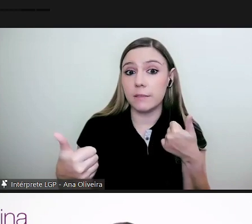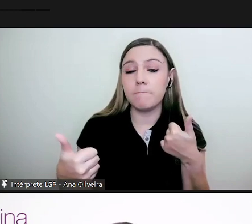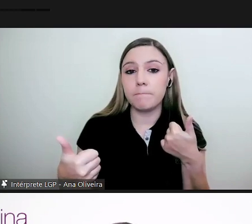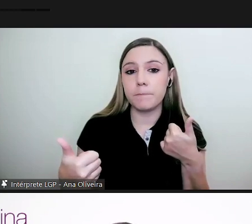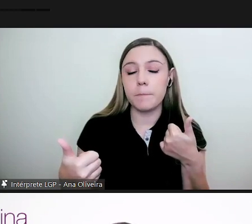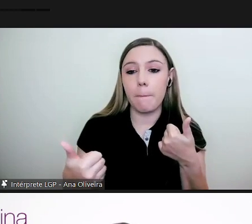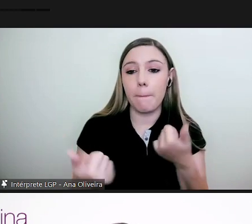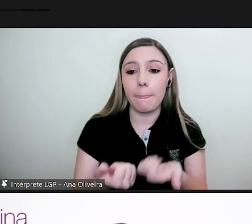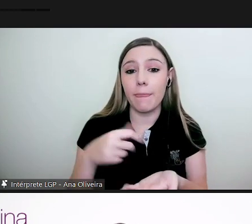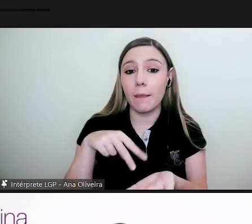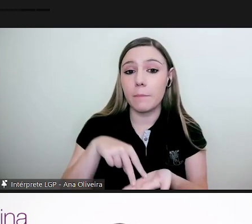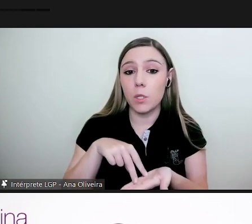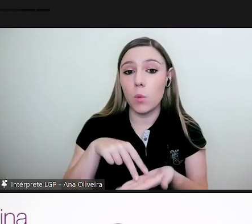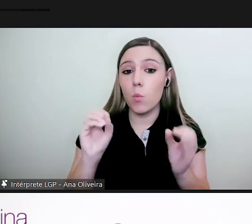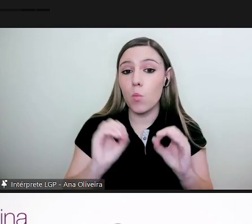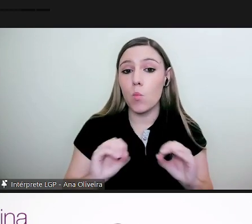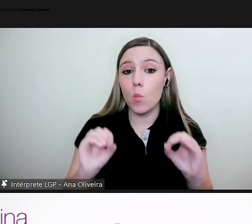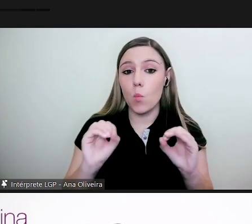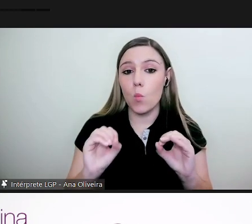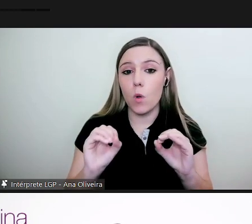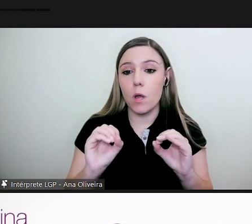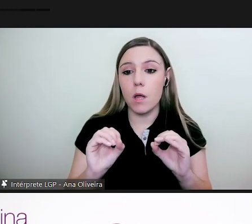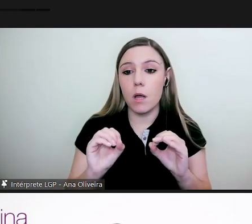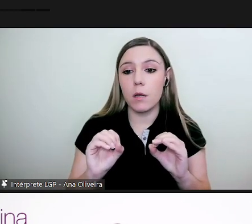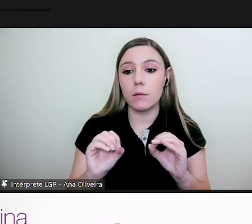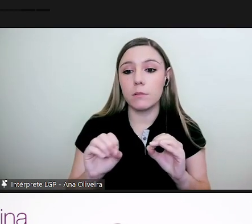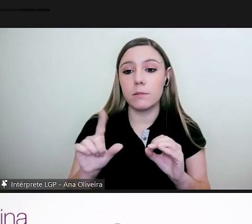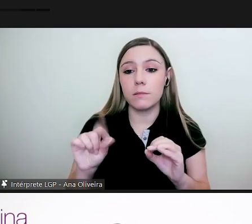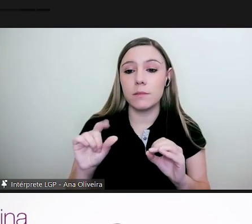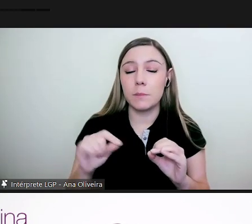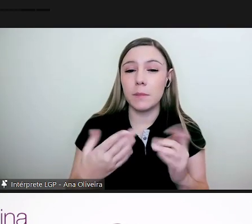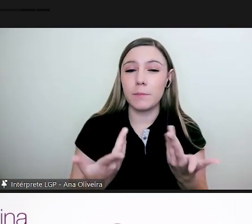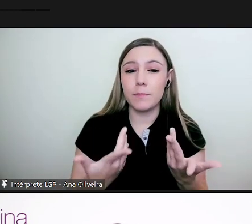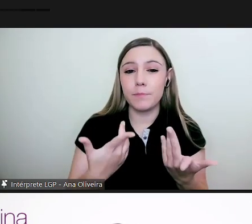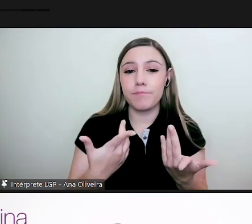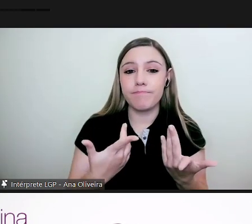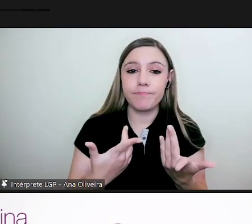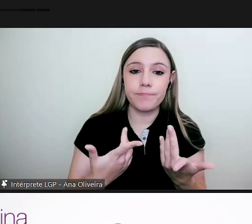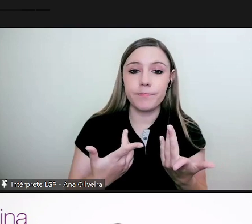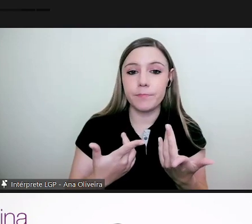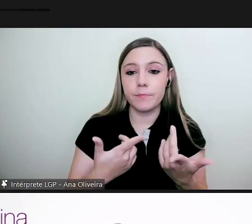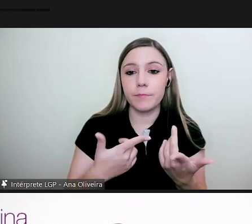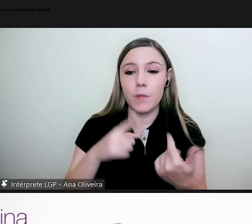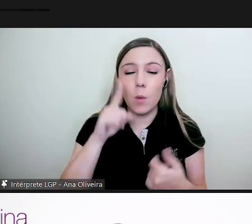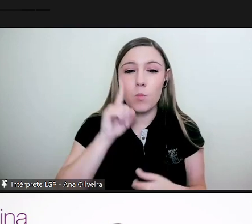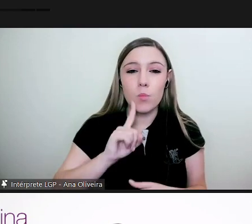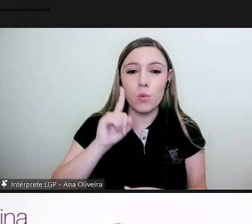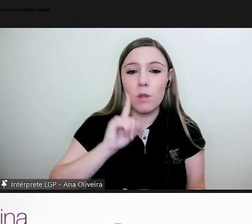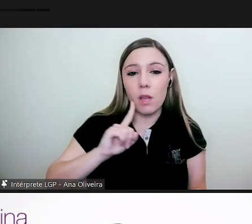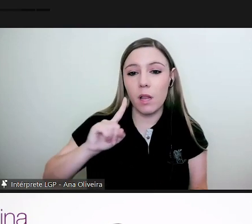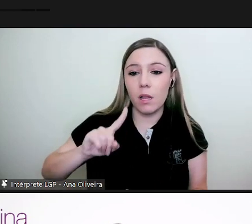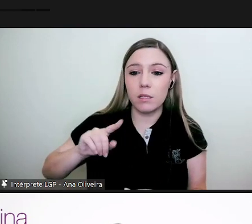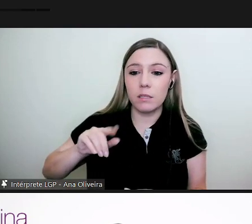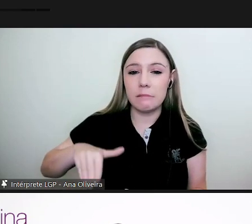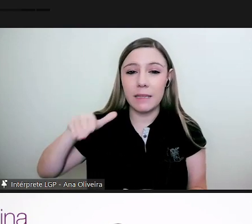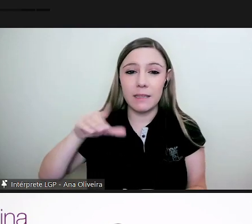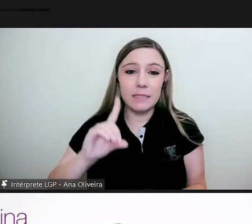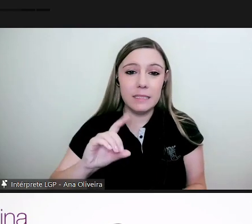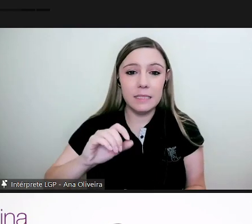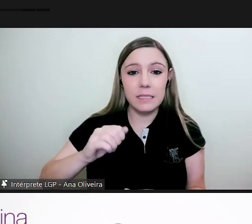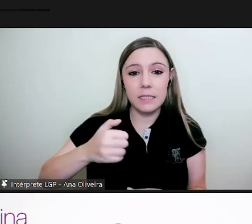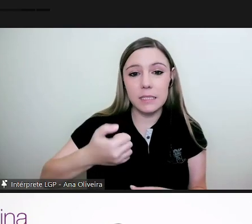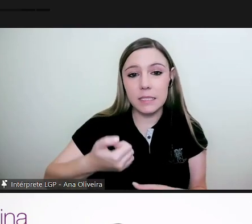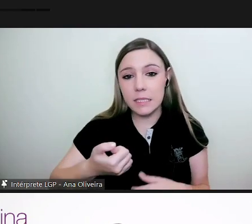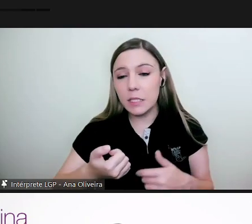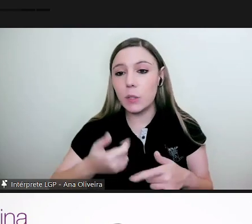colocação presencial, excluídos mais vulneráveis, mulheres de 65, idosos em